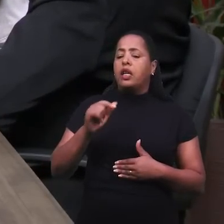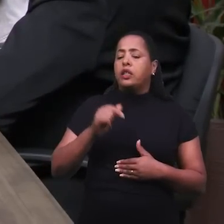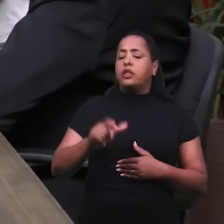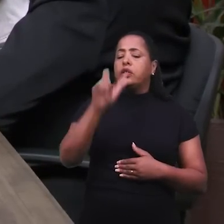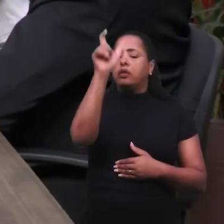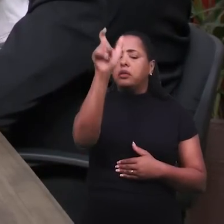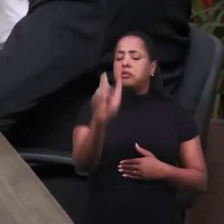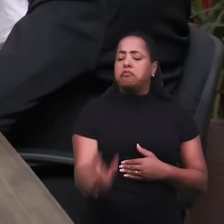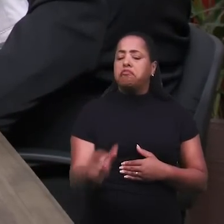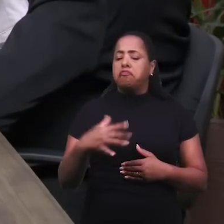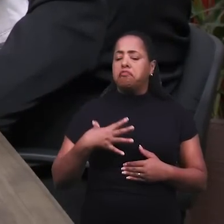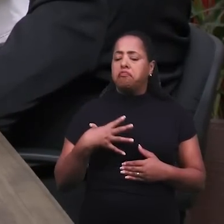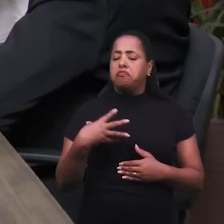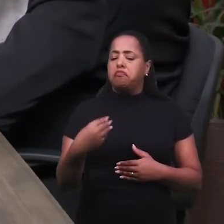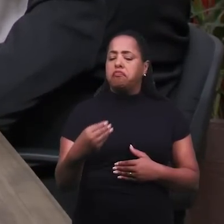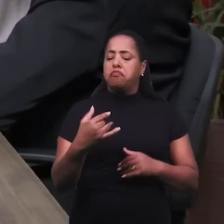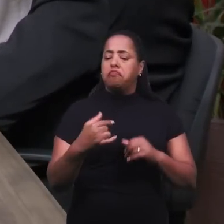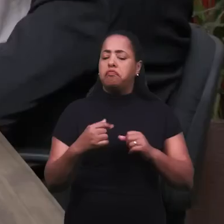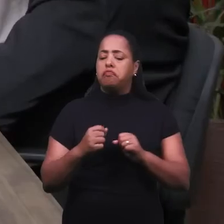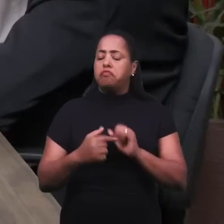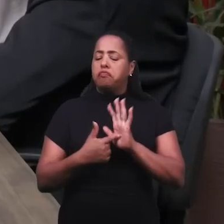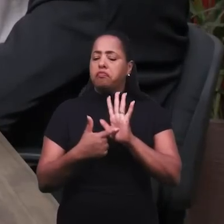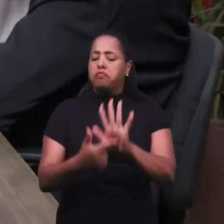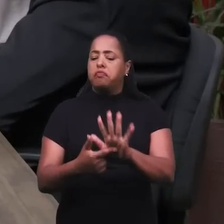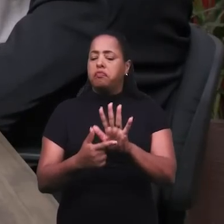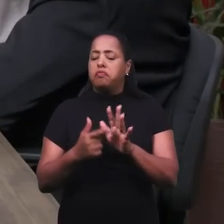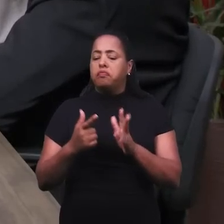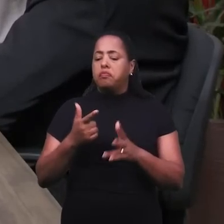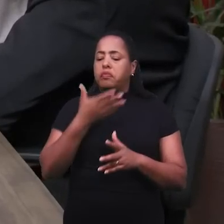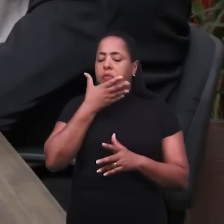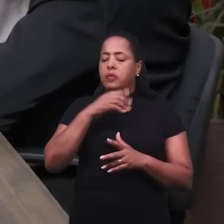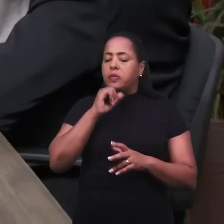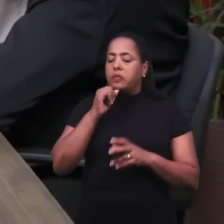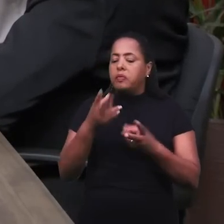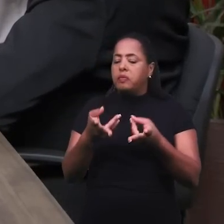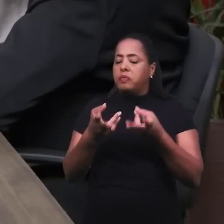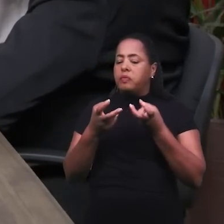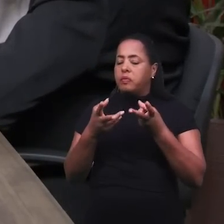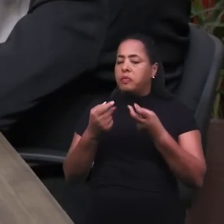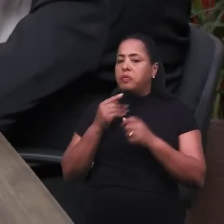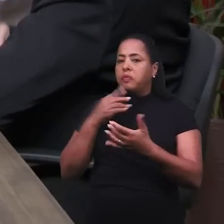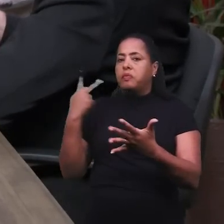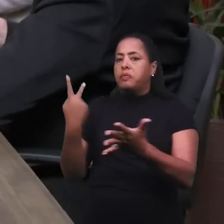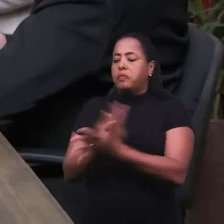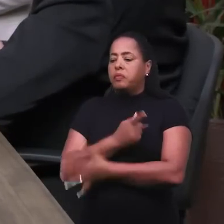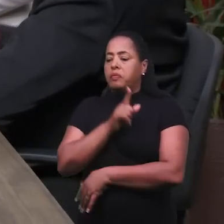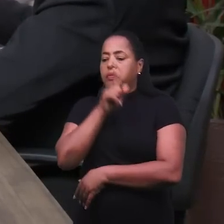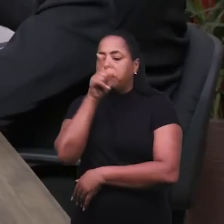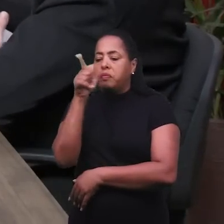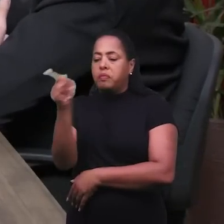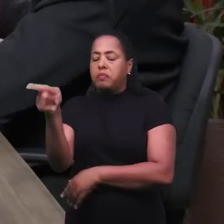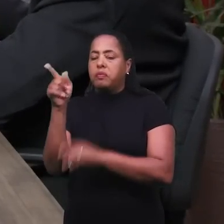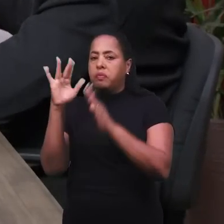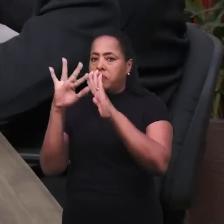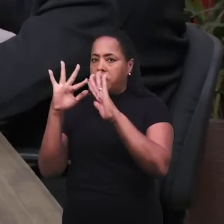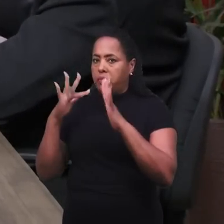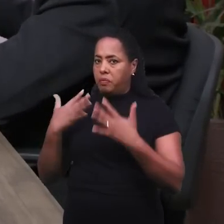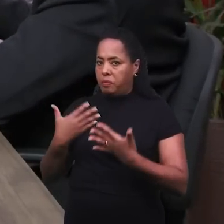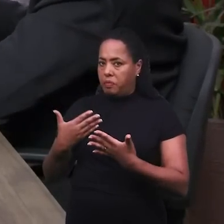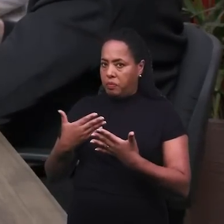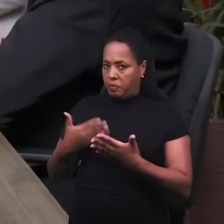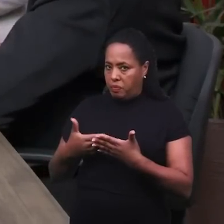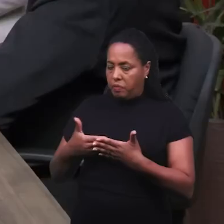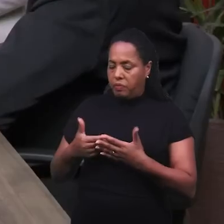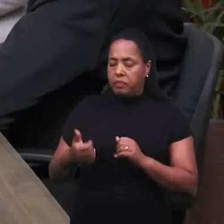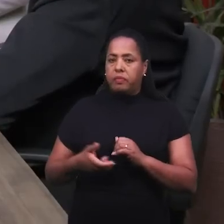traz, ele vai entender o que ele está vendo Exatamente. Ali dentro do seu ambiente escolar. Né? Exatamente. E aí a gente até entra nesse aspecto do texto que o